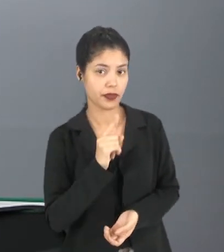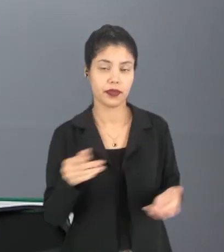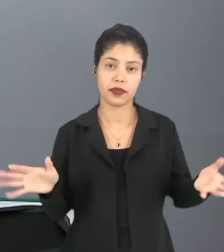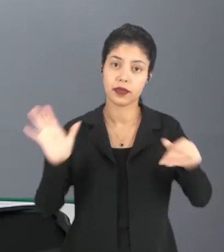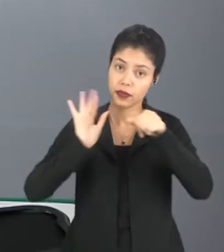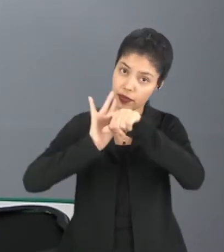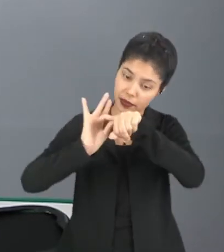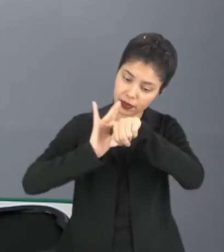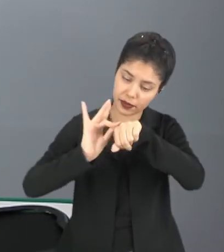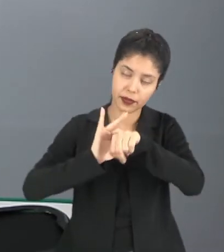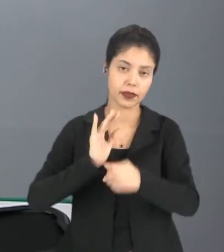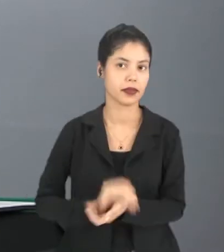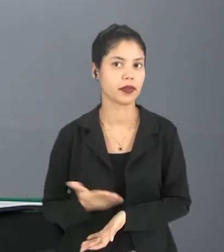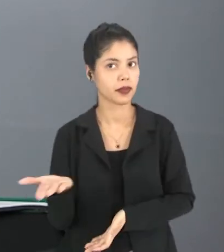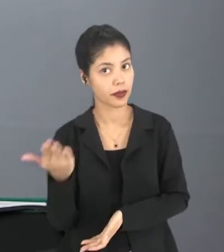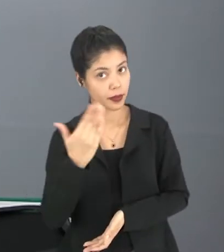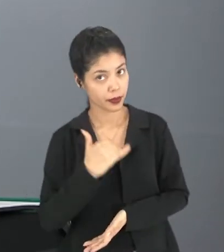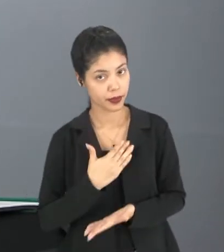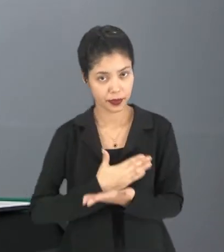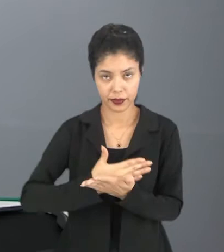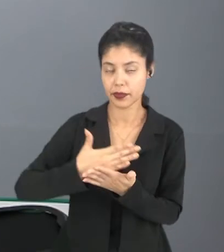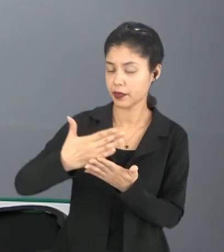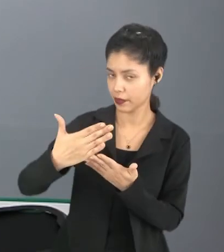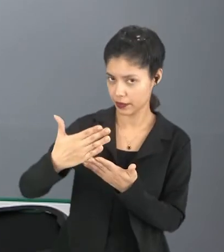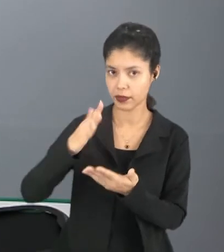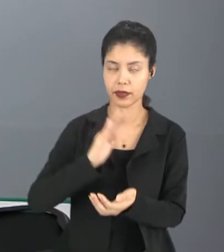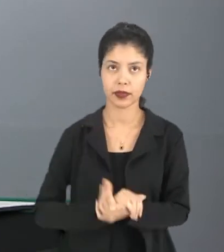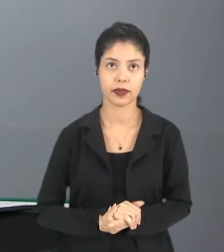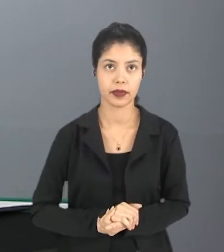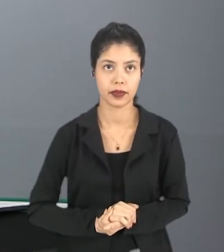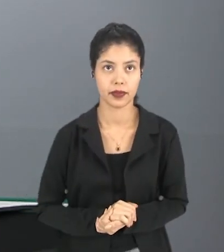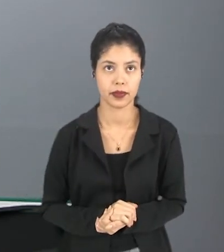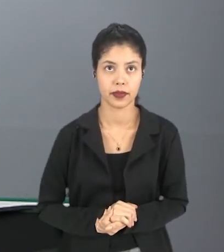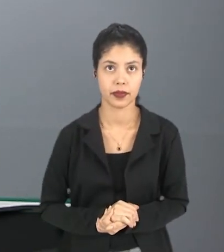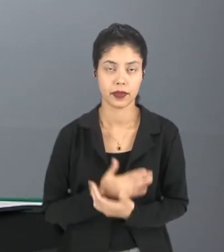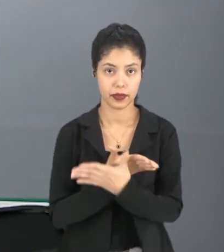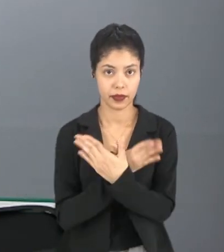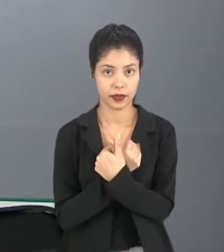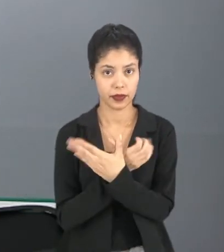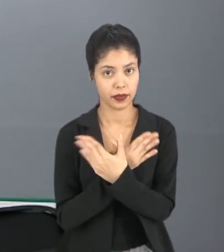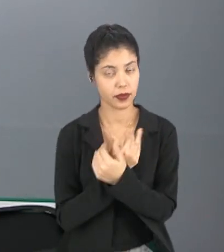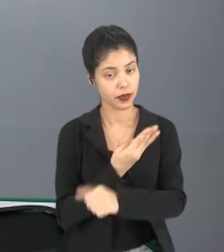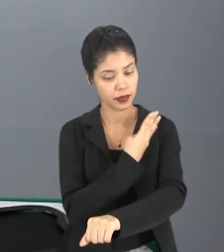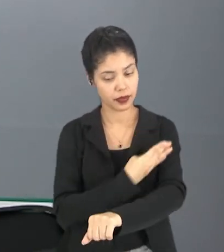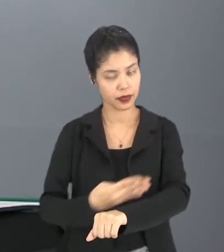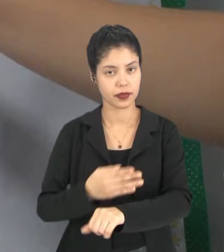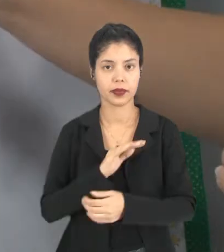e pretas. Vamos lá, começando pelas borboletas brancas.